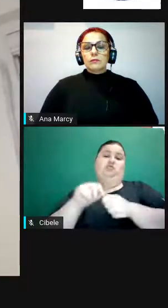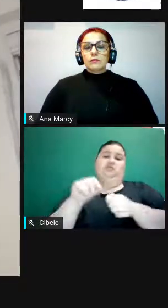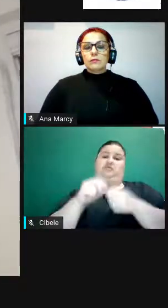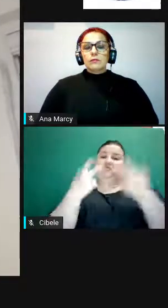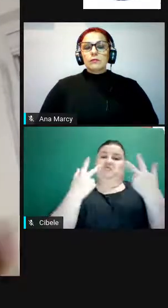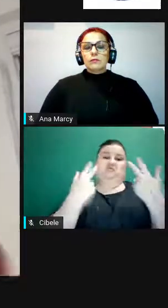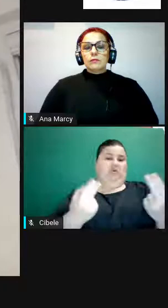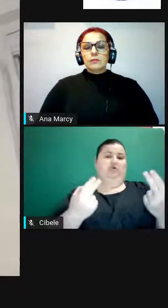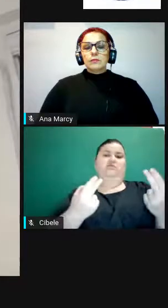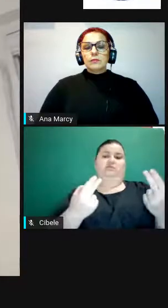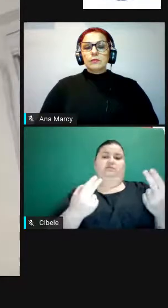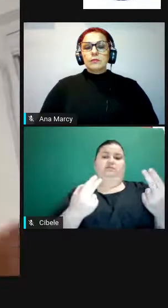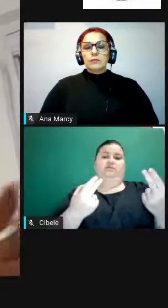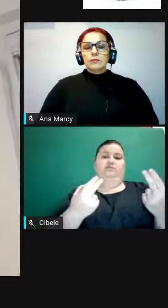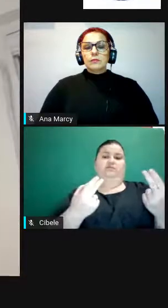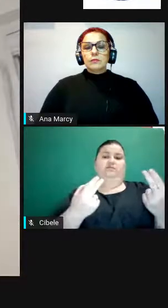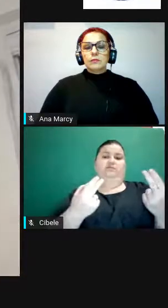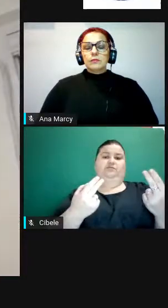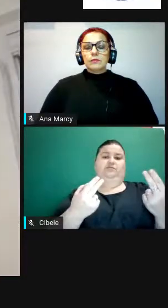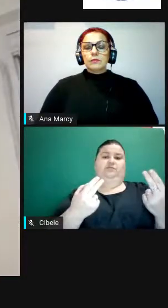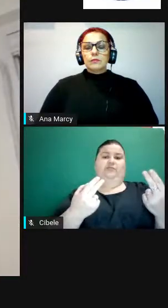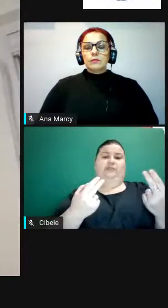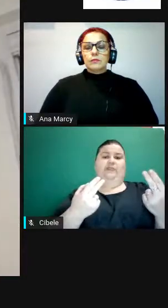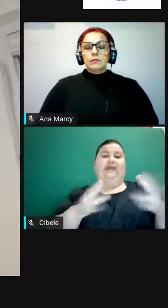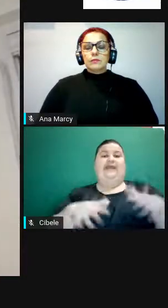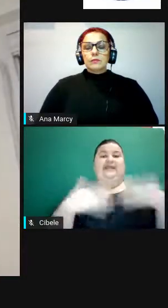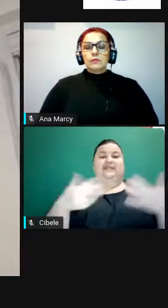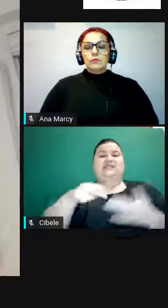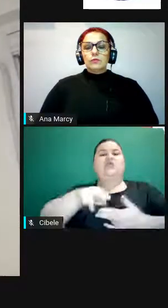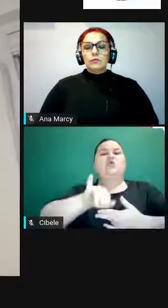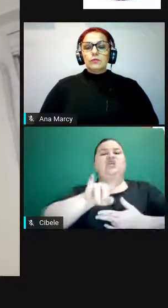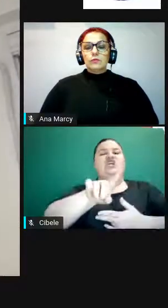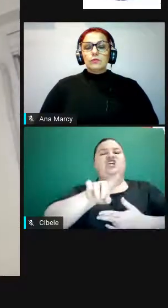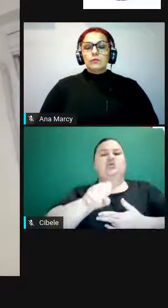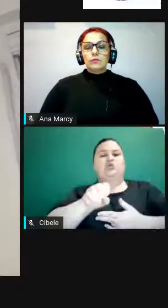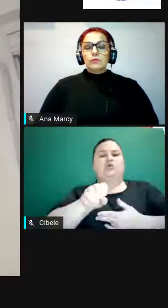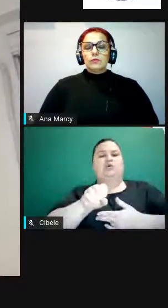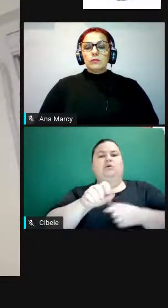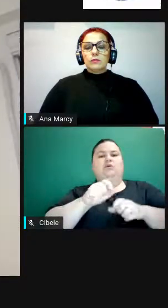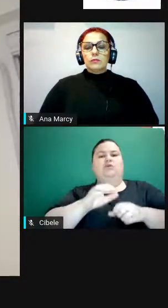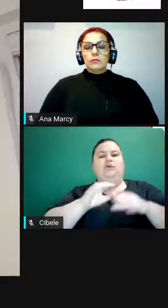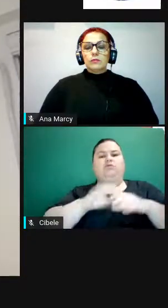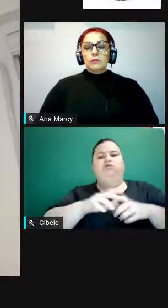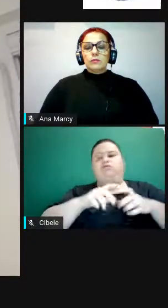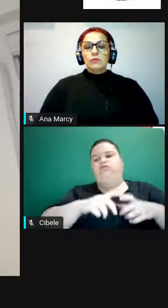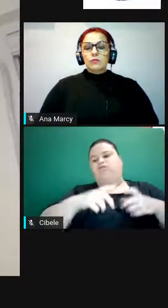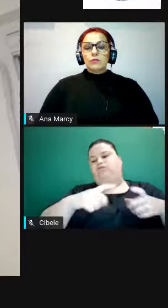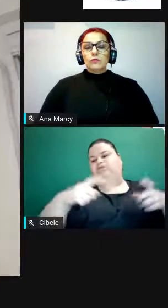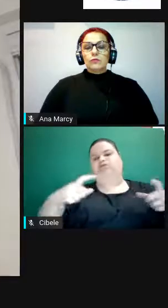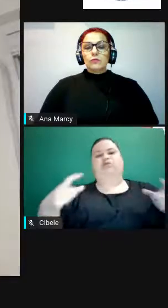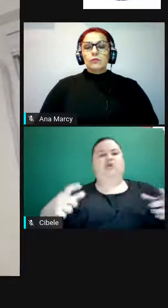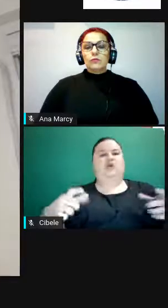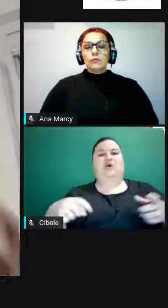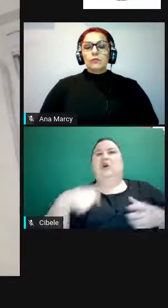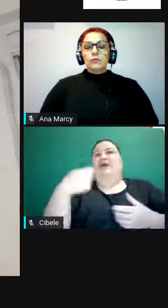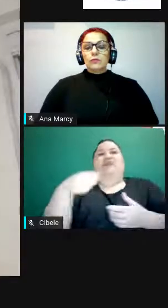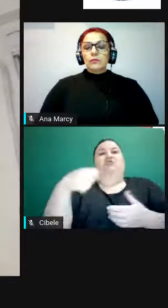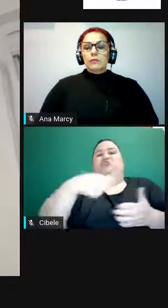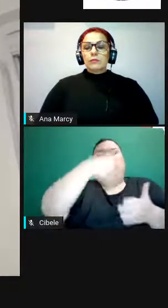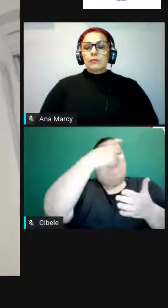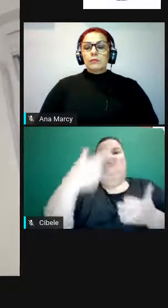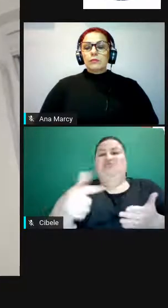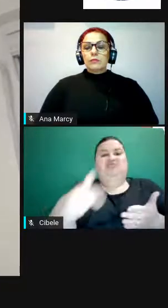mundo vai para o mesmo lugar para o mesmo nicho ele começa a ficar sobrecarregado então não há concurso se absorva todos esses profissionais não há